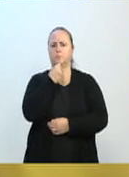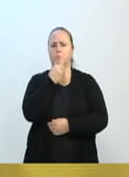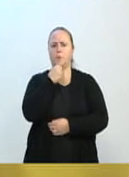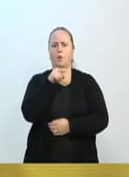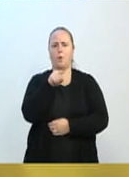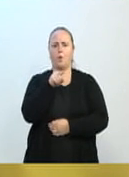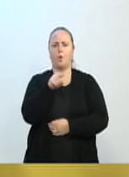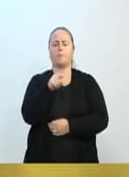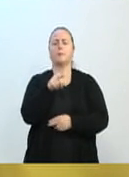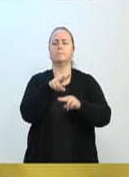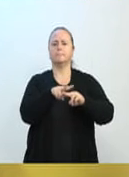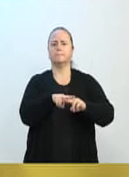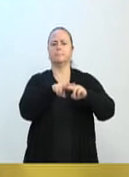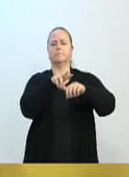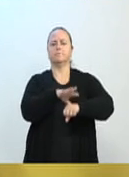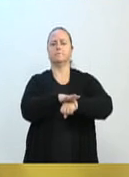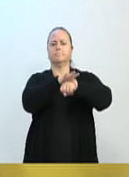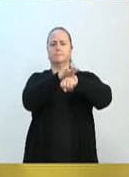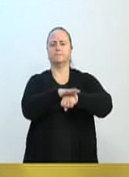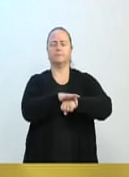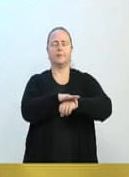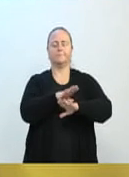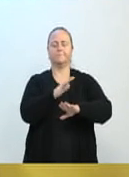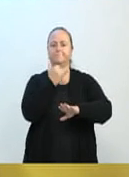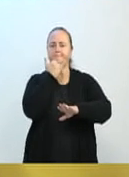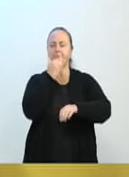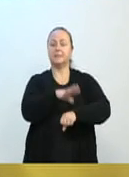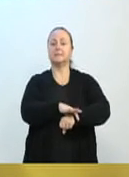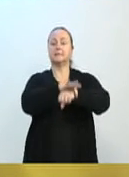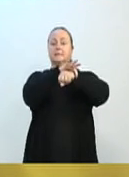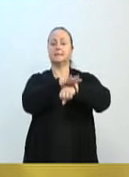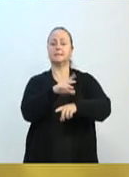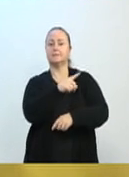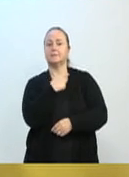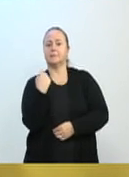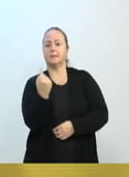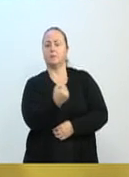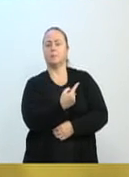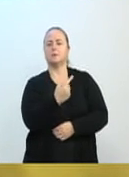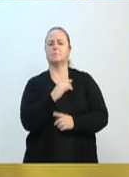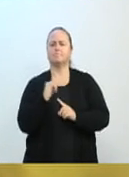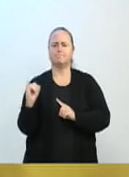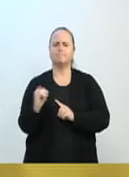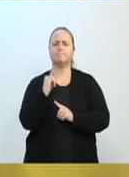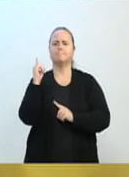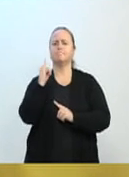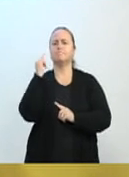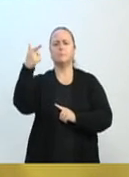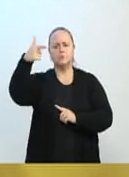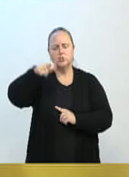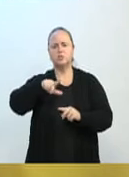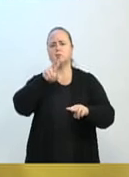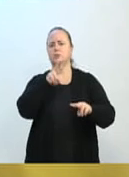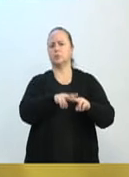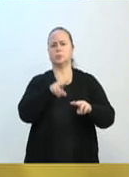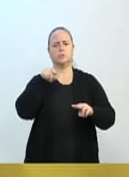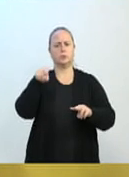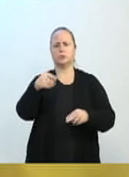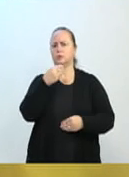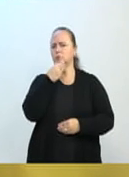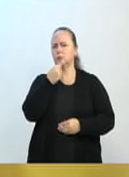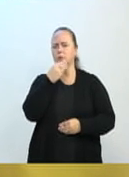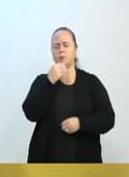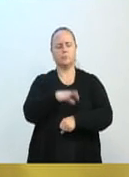ali para trazer segurança para nossa gente é fundamental o que tenhamos e cidadão detido de alguma forma